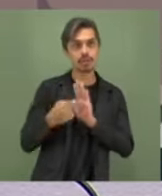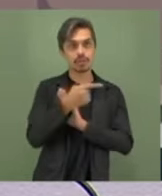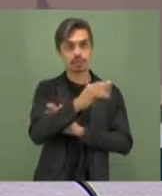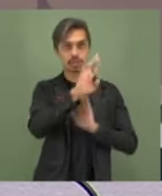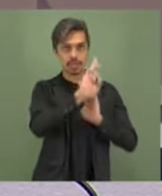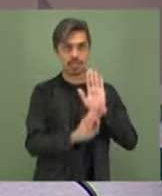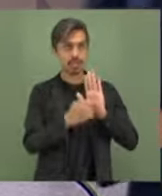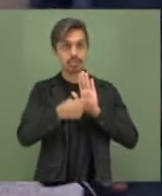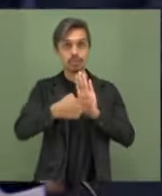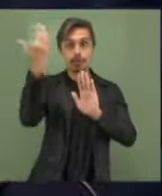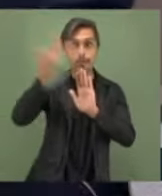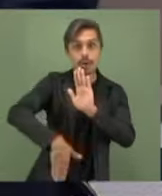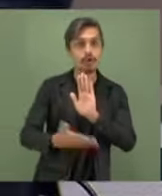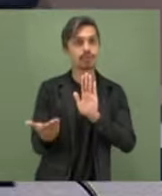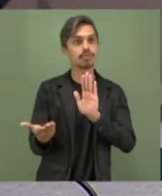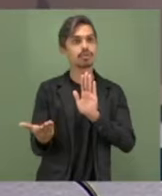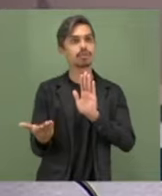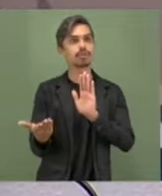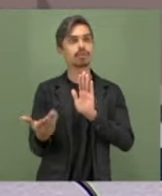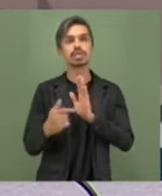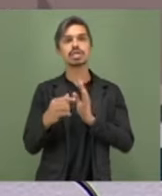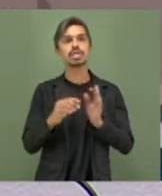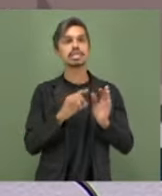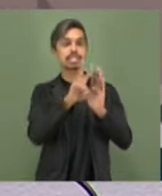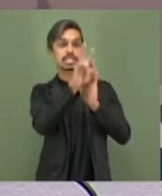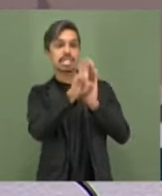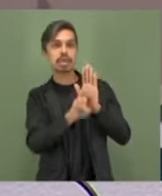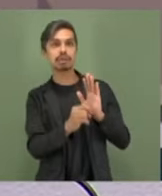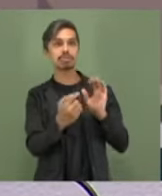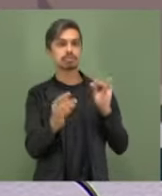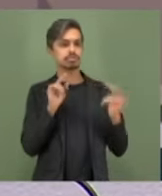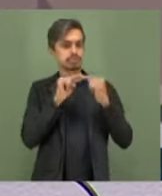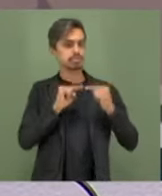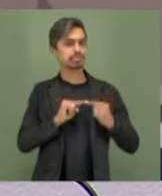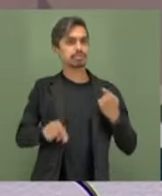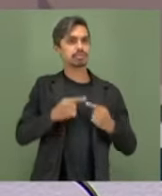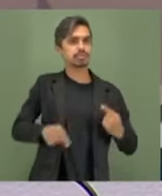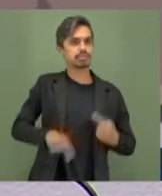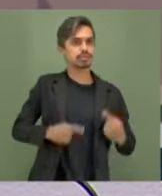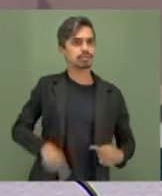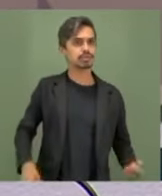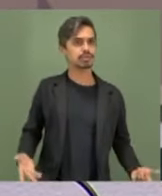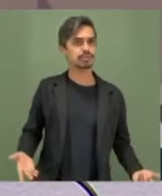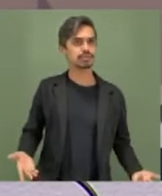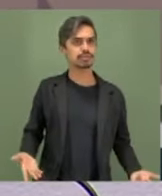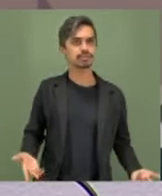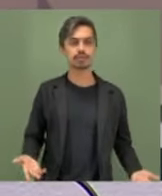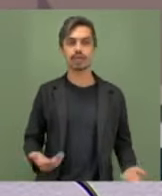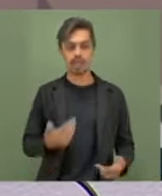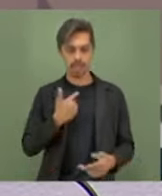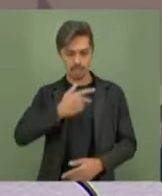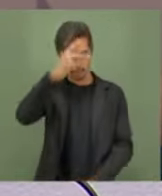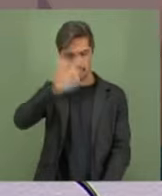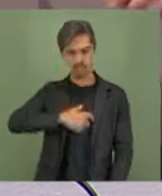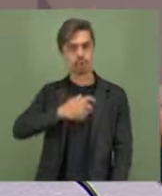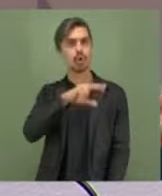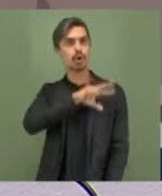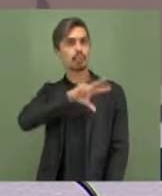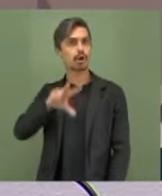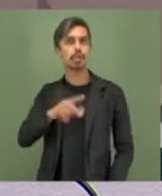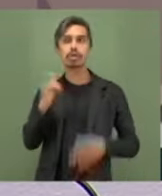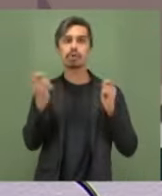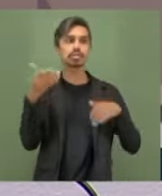relatório, essa questão nem sequer se aplicava a mim. Porque eu, como cidadão português, eu podia entrar livremente no país, tinha 90 dias